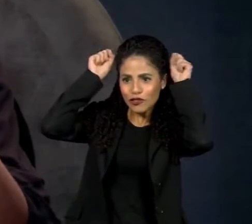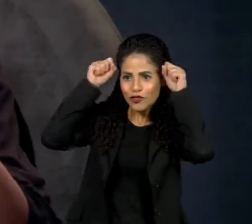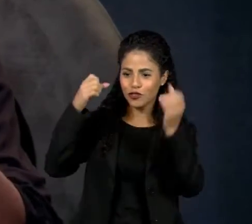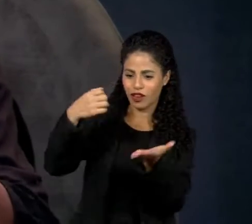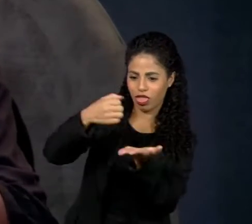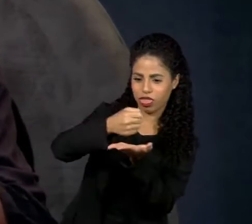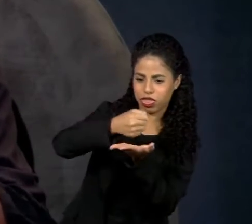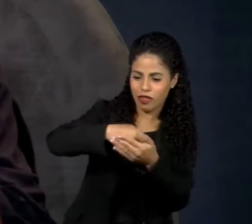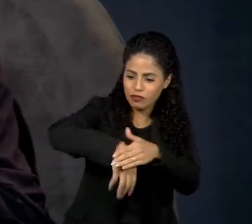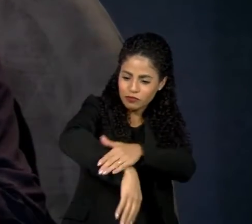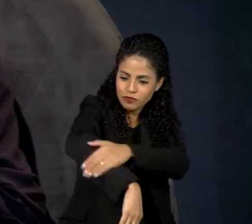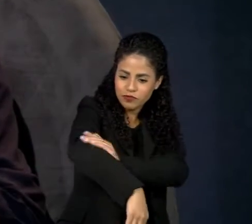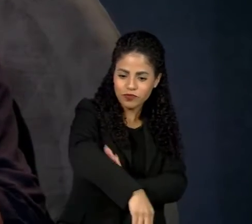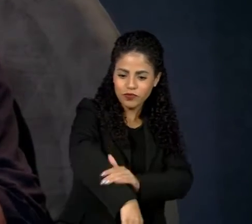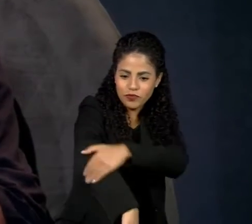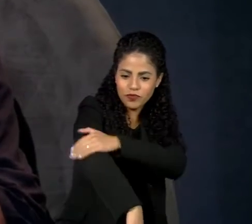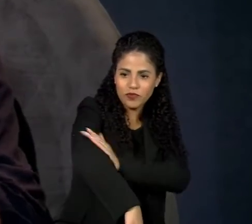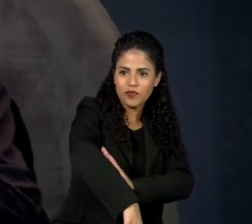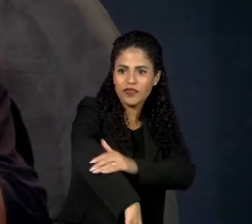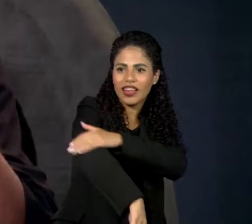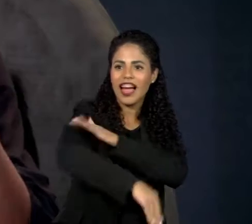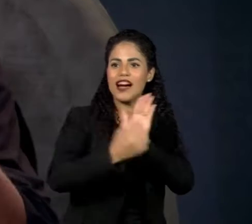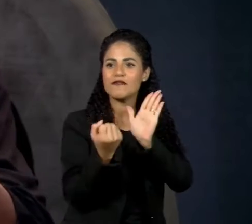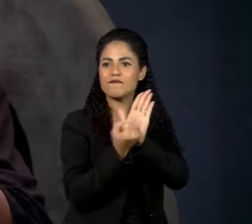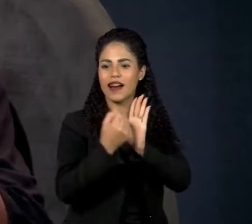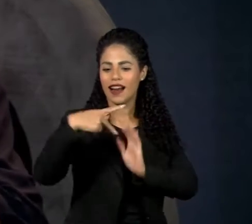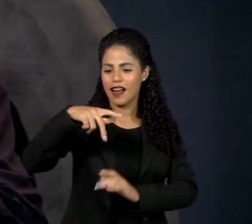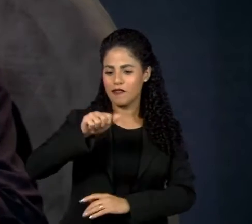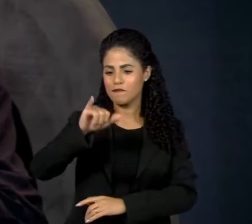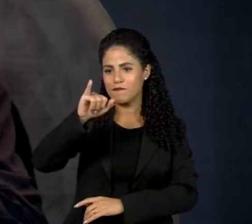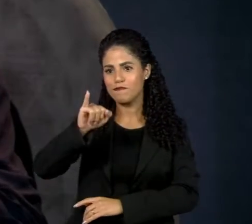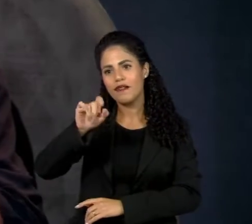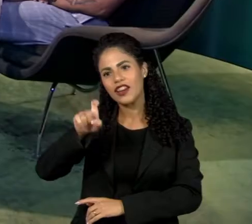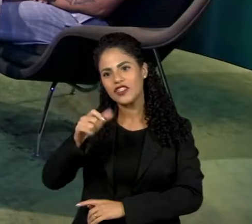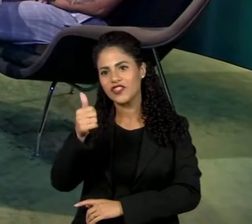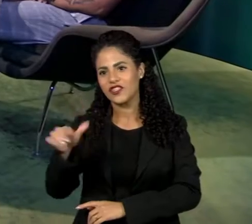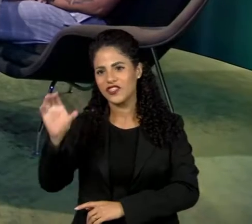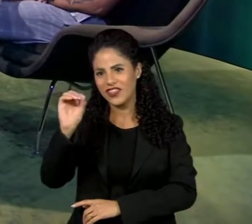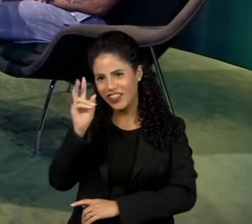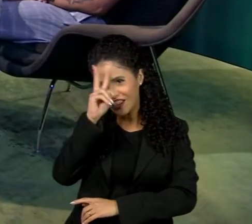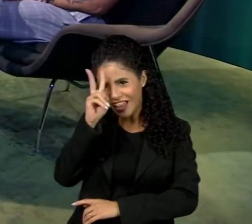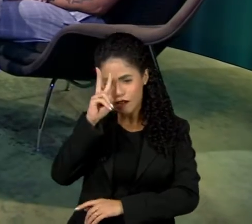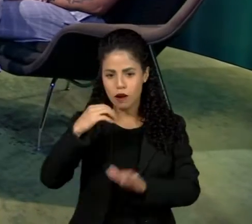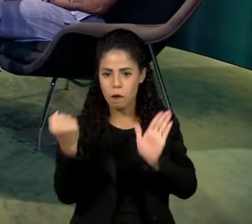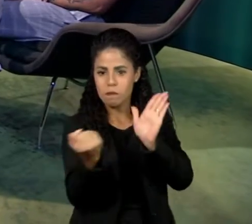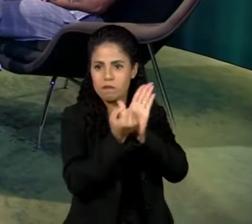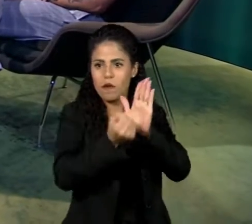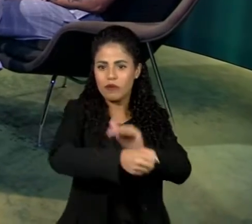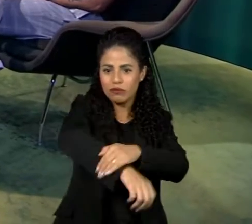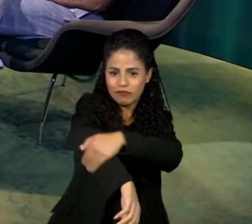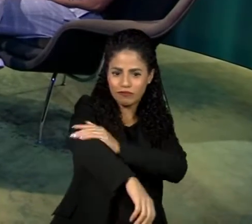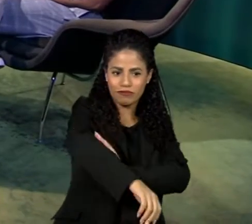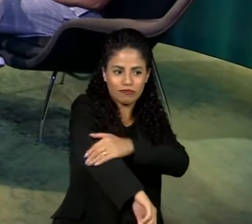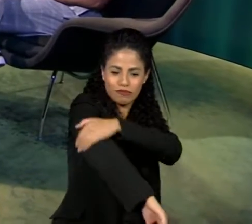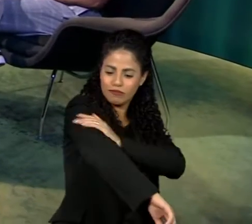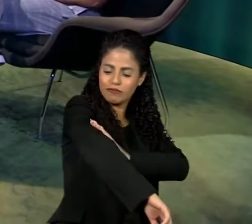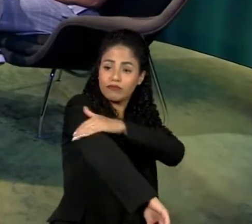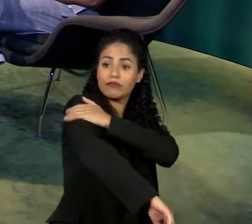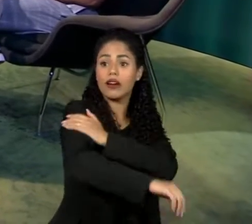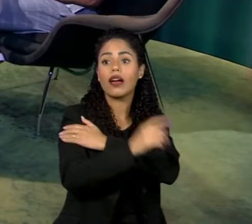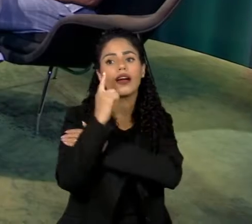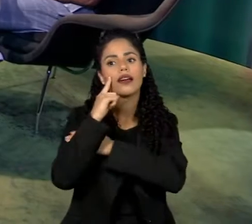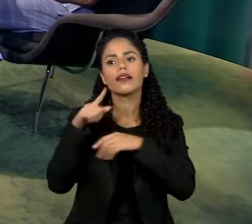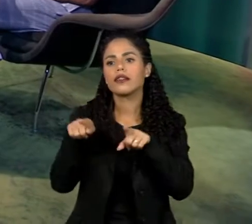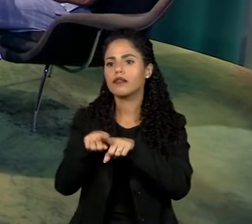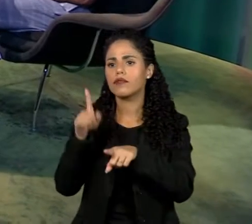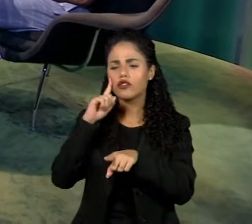creme Monange, e a gente falava, nossa, cara, ela deve estar ganhando milhões com uma publicidade. E aí, quando a gente leva isso para o nosso contexto, né, é uma possibilidade da gente